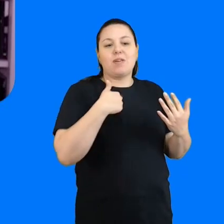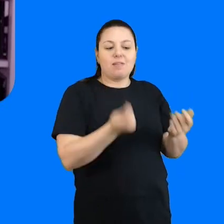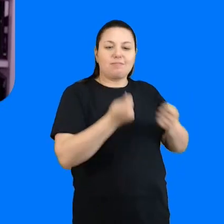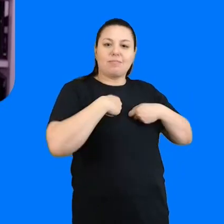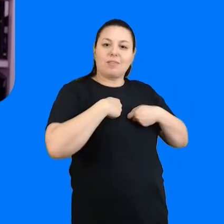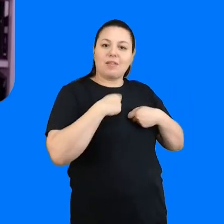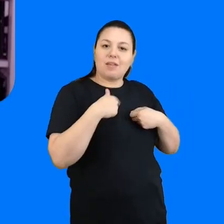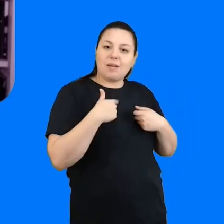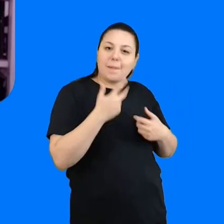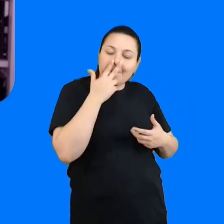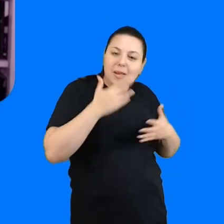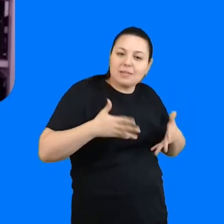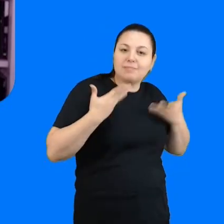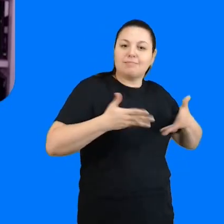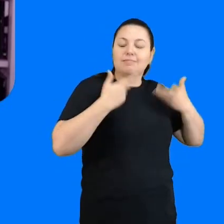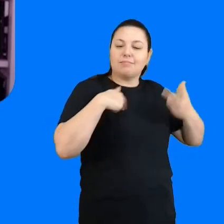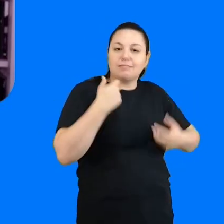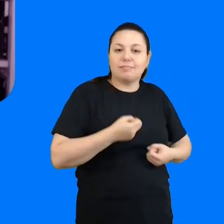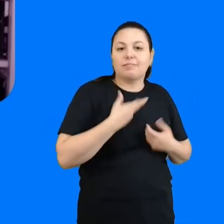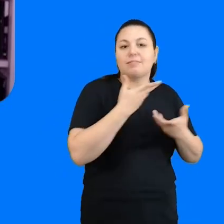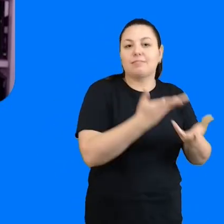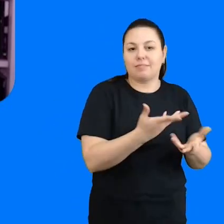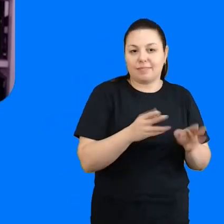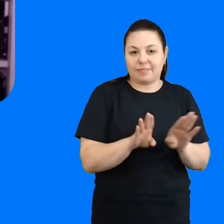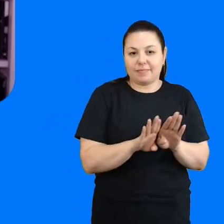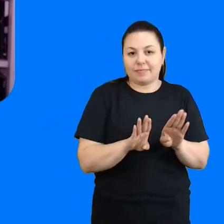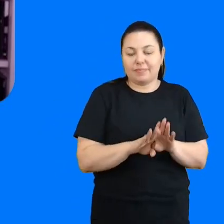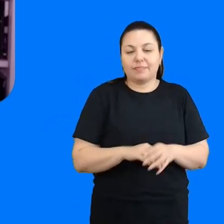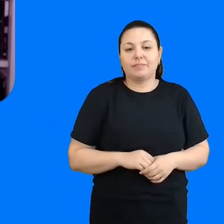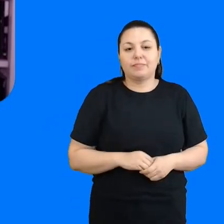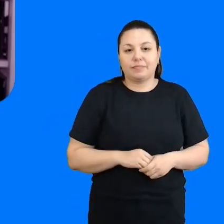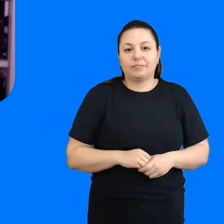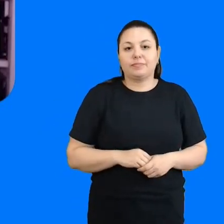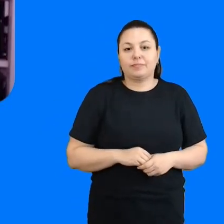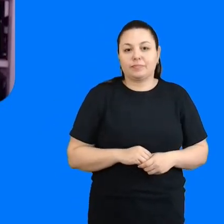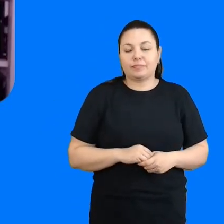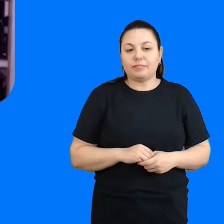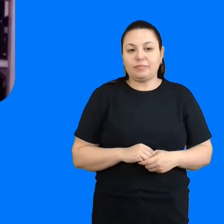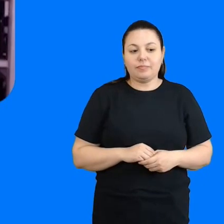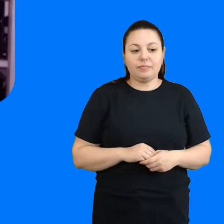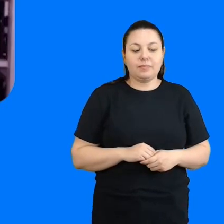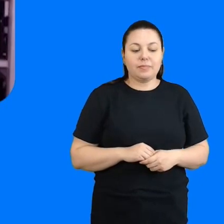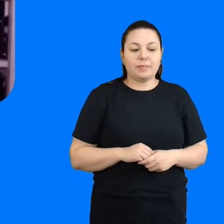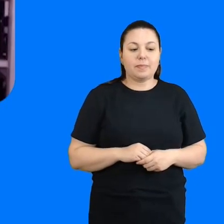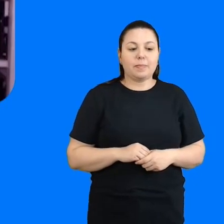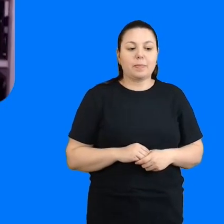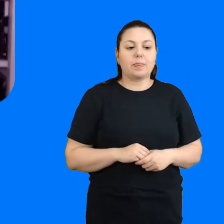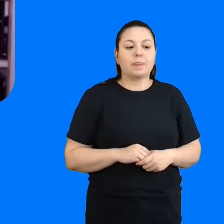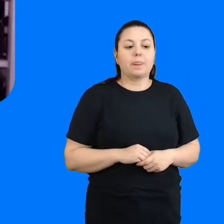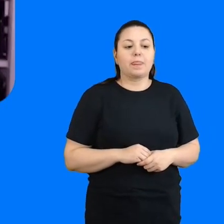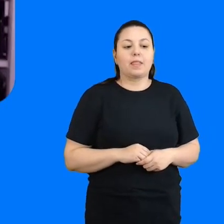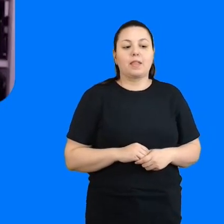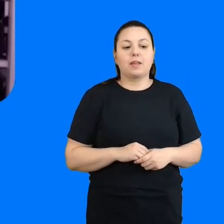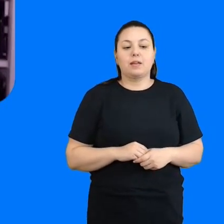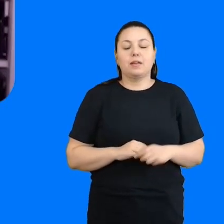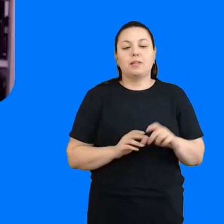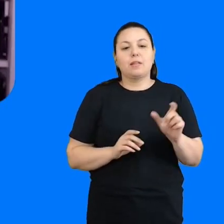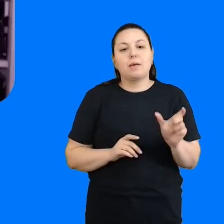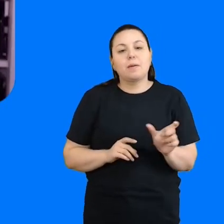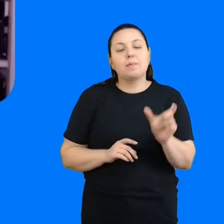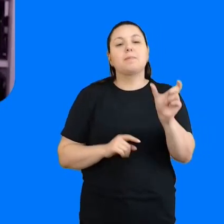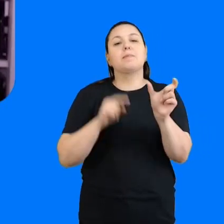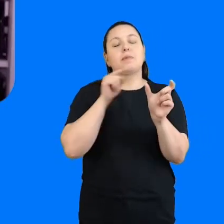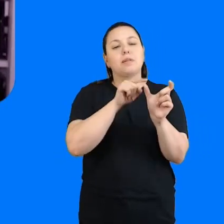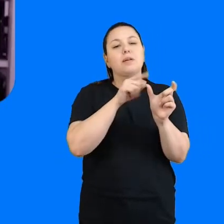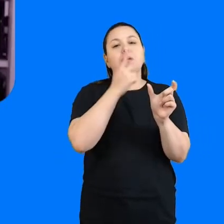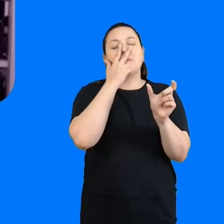porque eu tenho esta ideia que a palavra tem um caráter regenerativo. A palavra inspira-me cuidado,